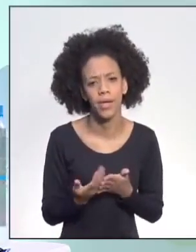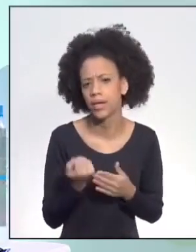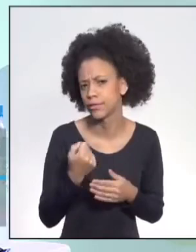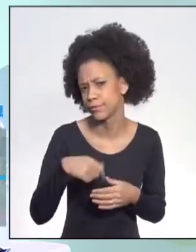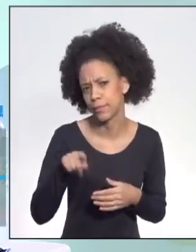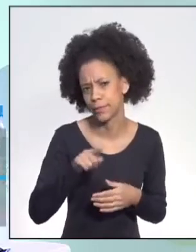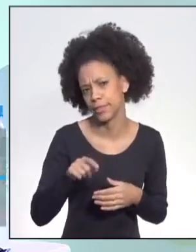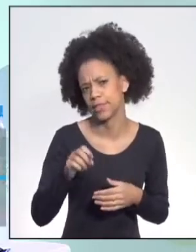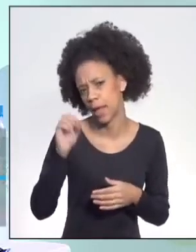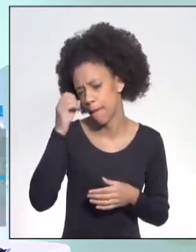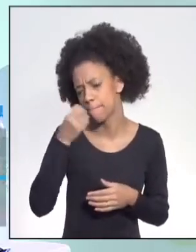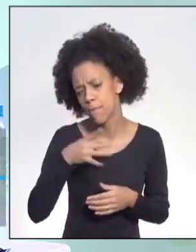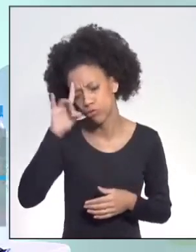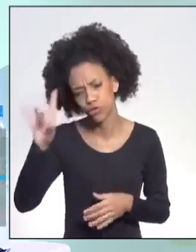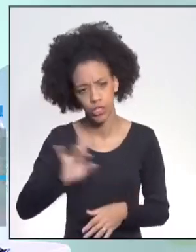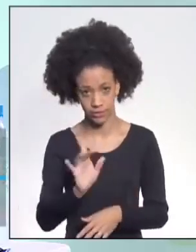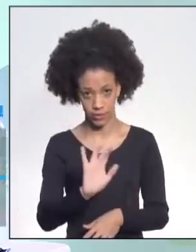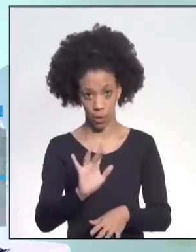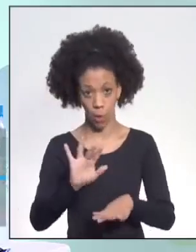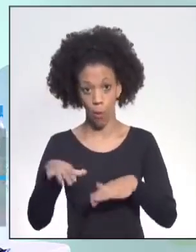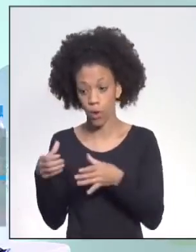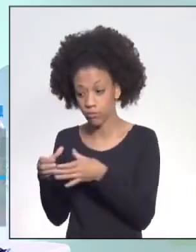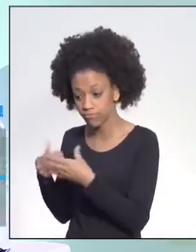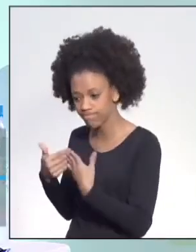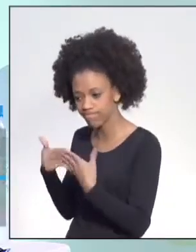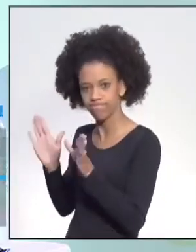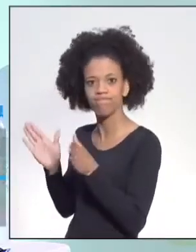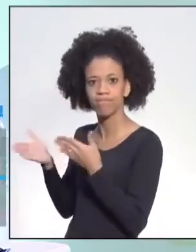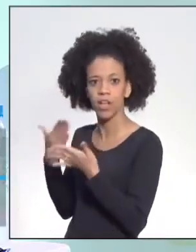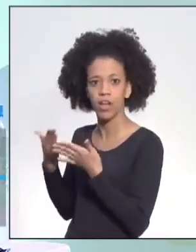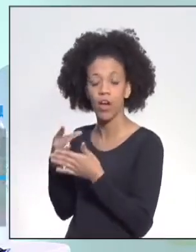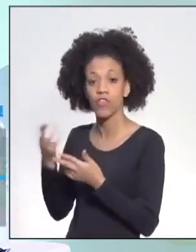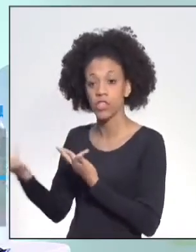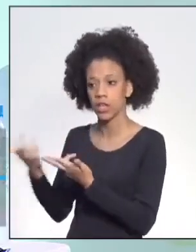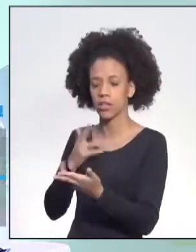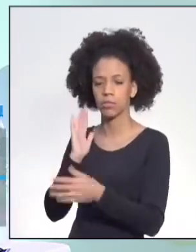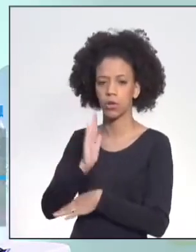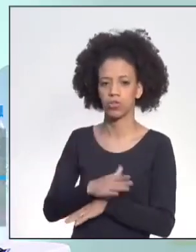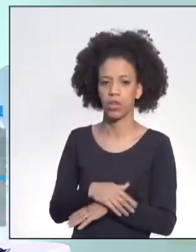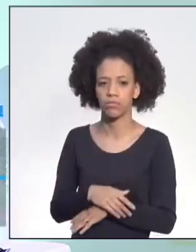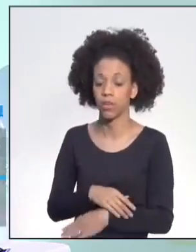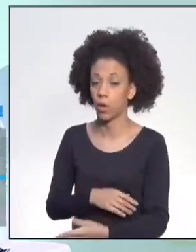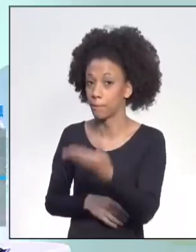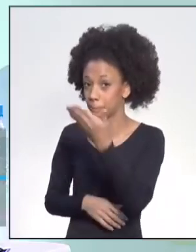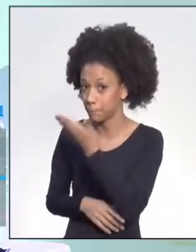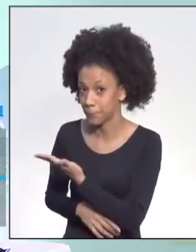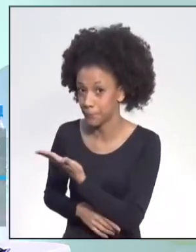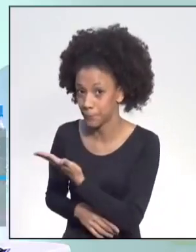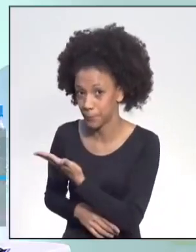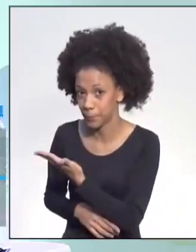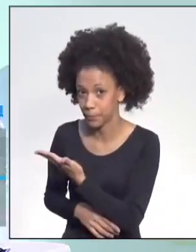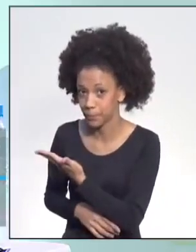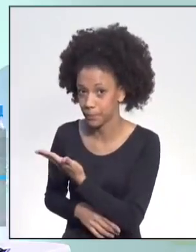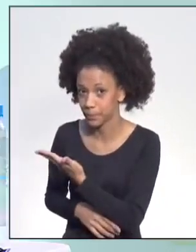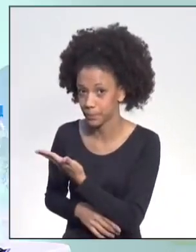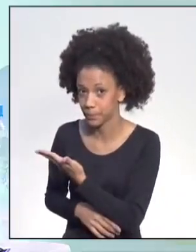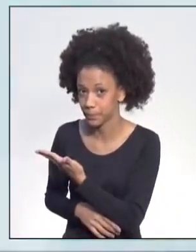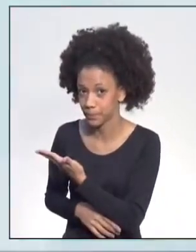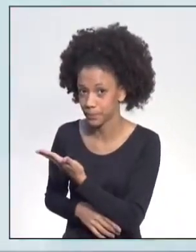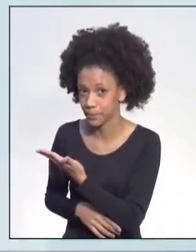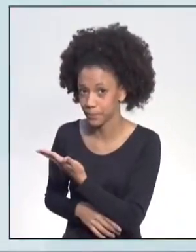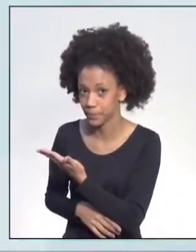bom dia. Quando o administrador abrir o chat, vocês já respondem essa pergunta. Ó, vou colocar de novo na tela. Vou deixar na tela aí